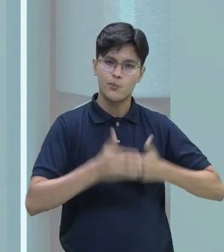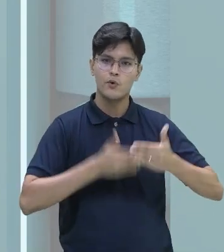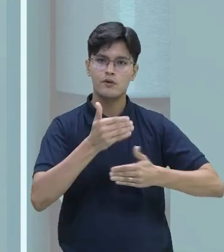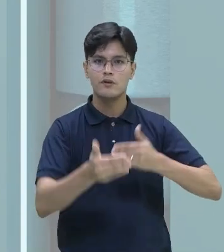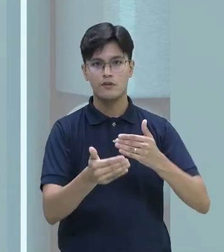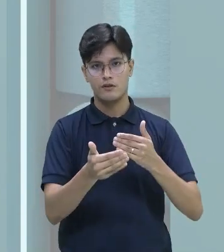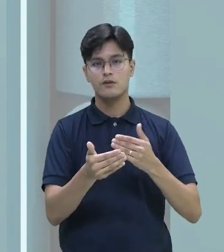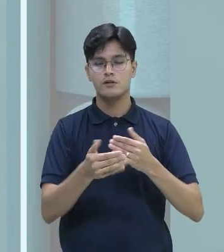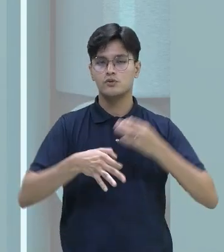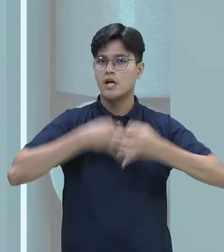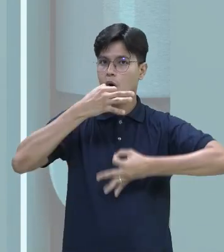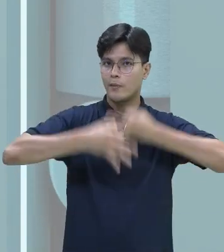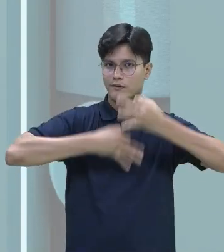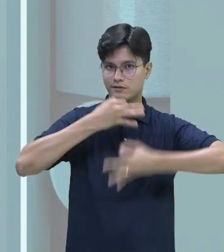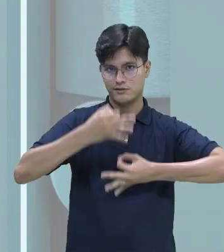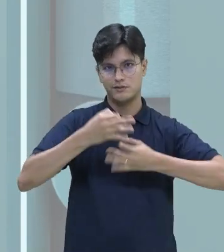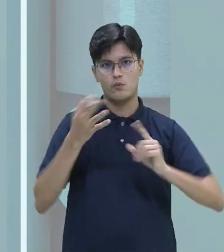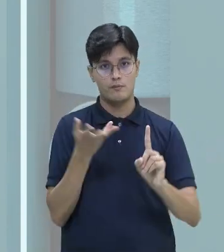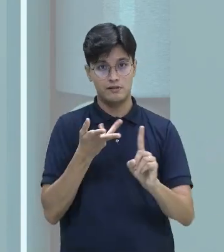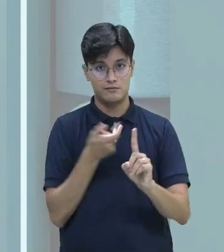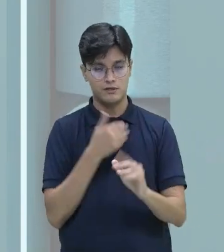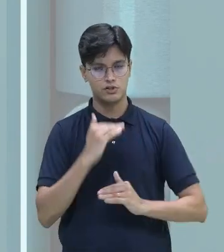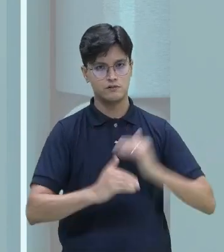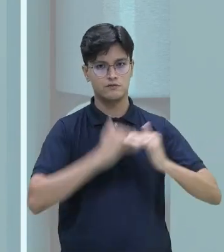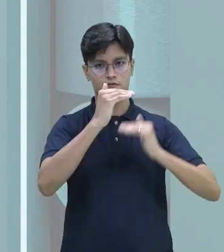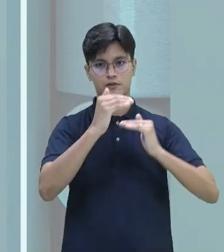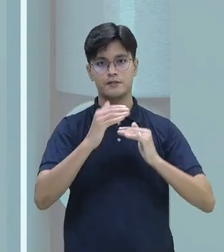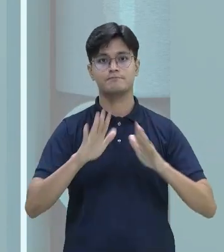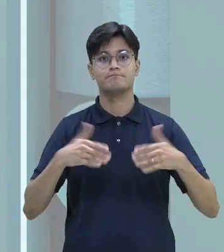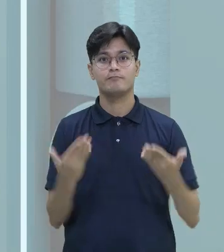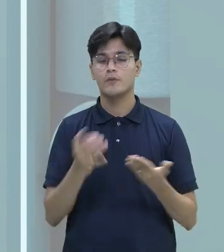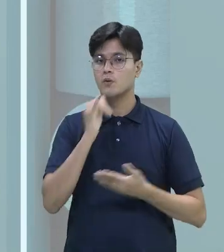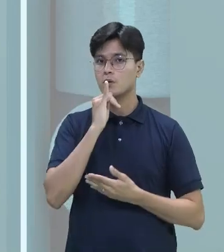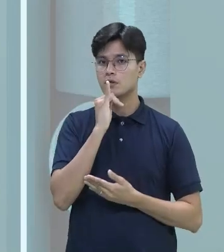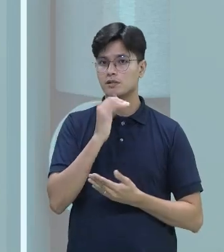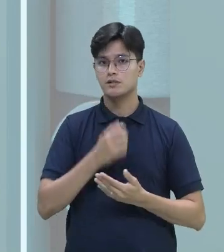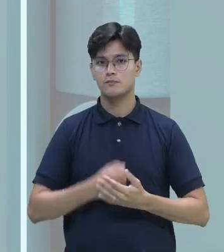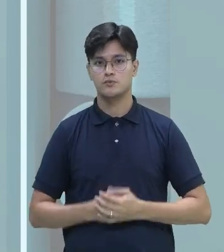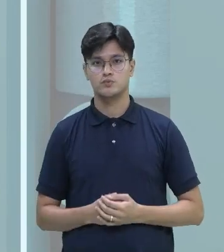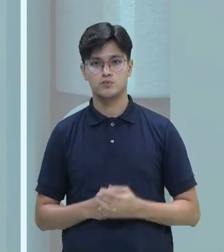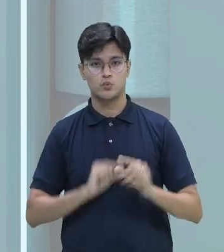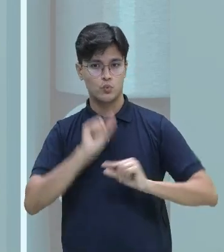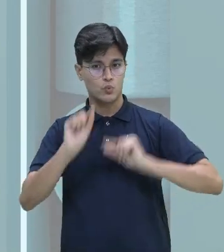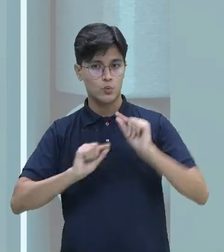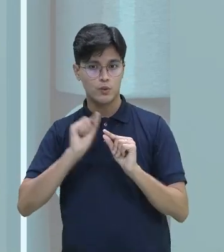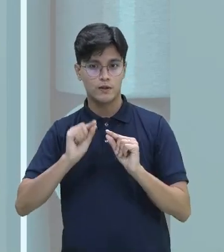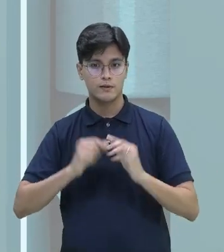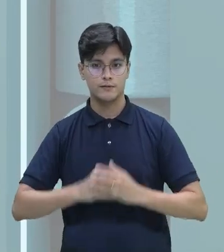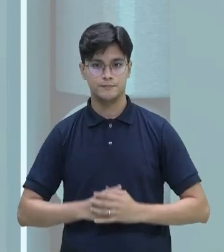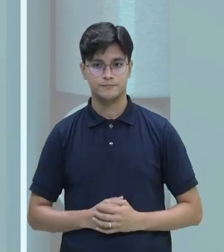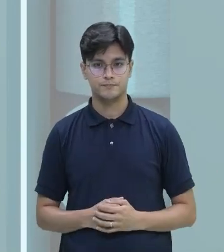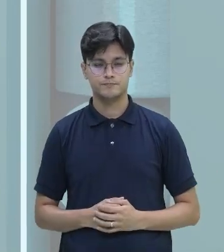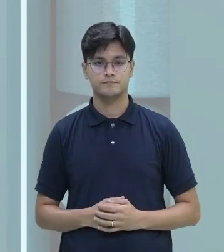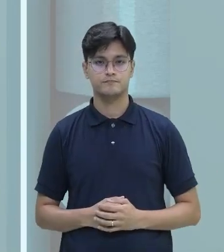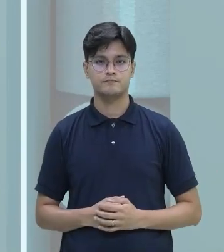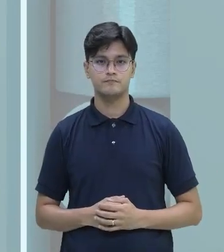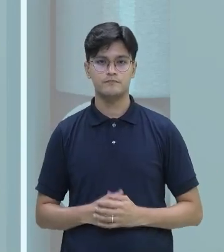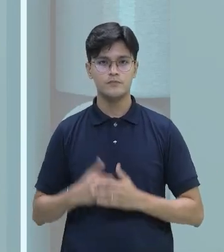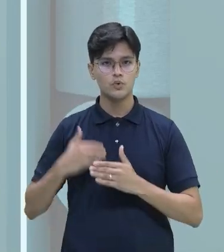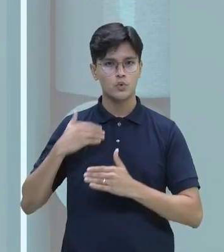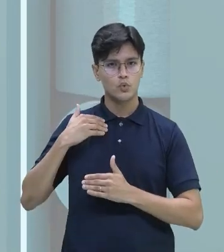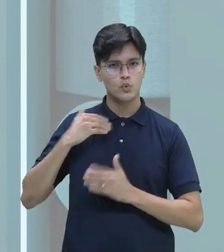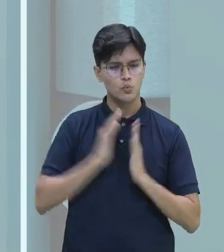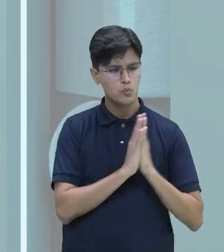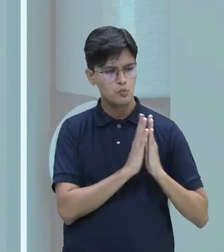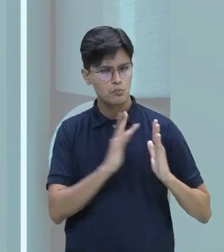construção da argumentação, né? Então, aquelas falas, aqueles processos em que a gente busca